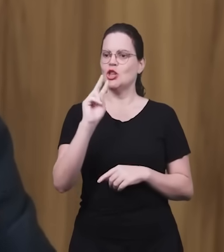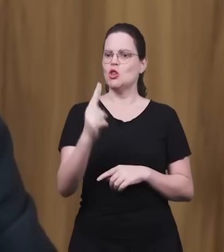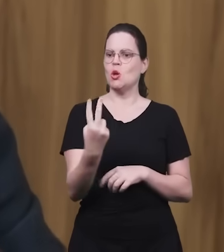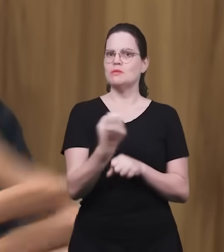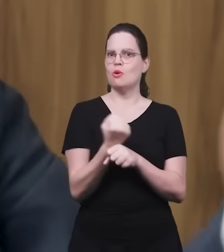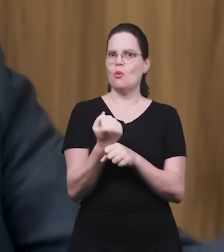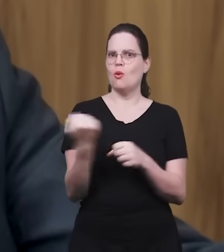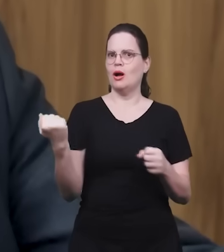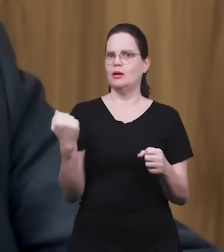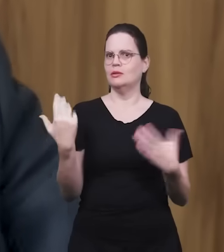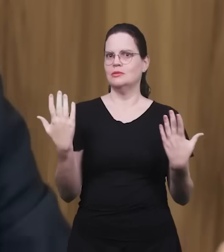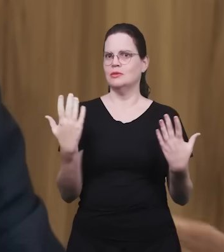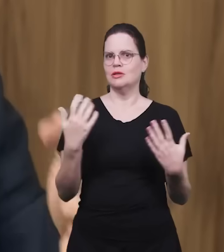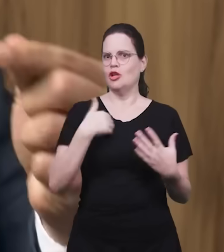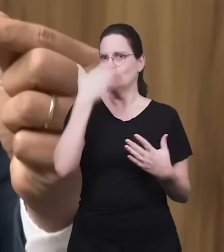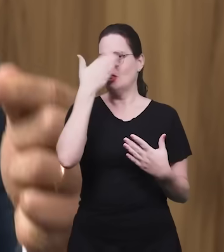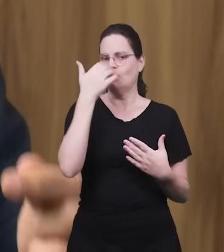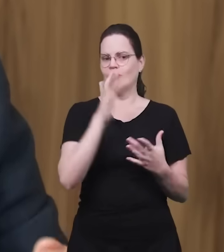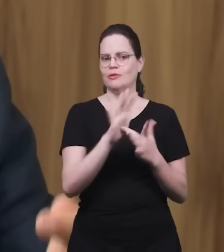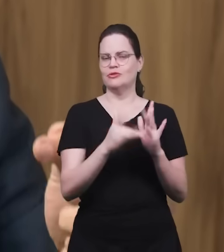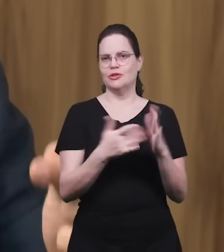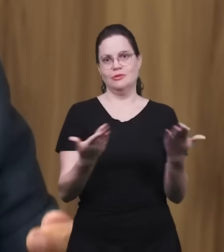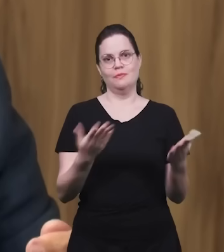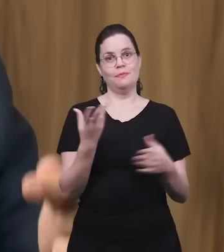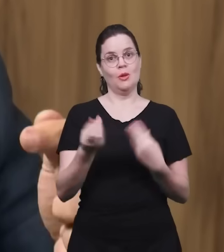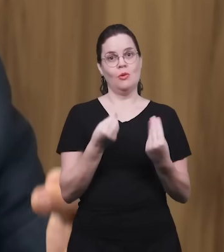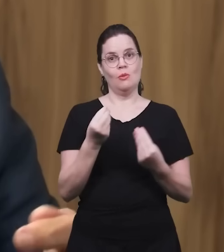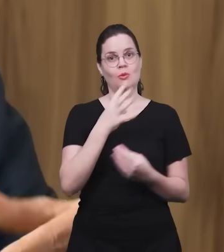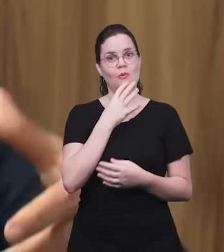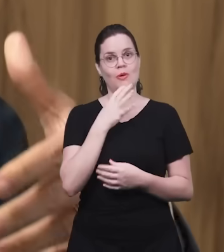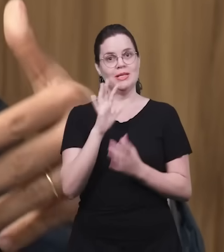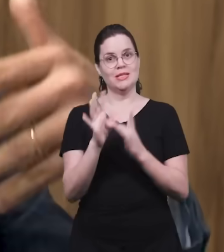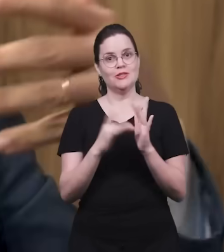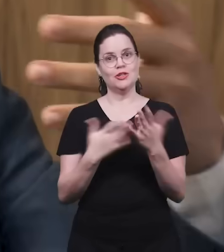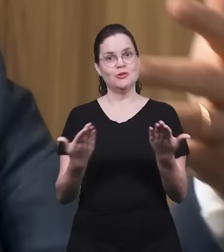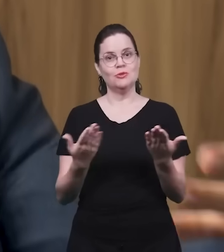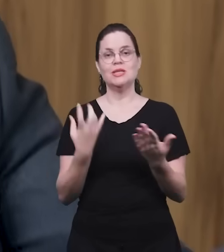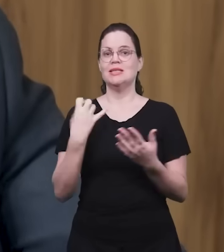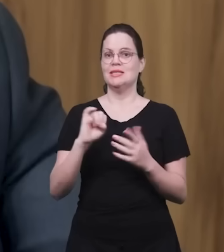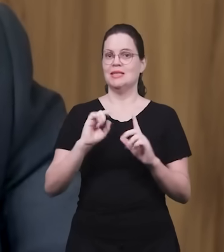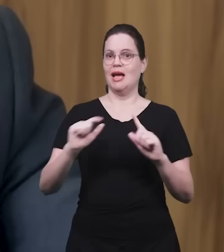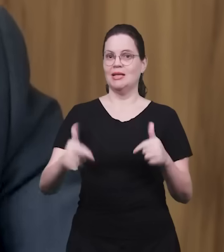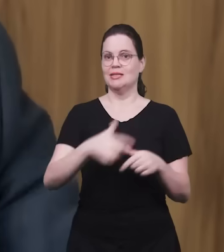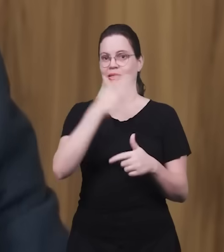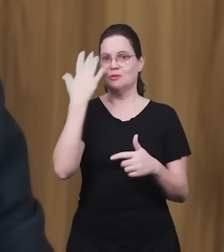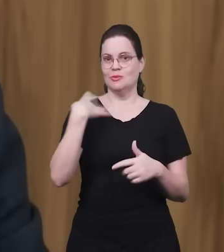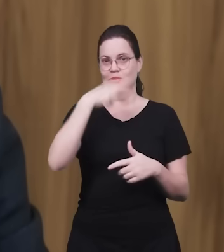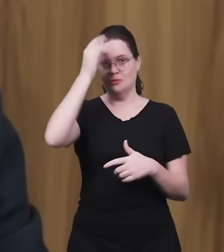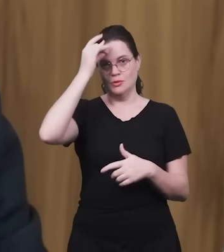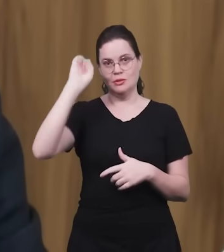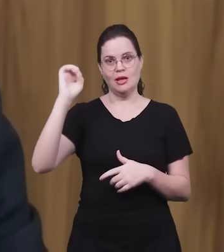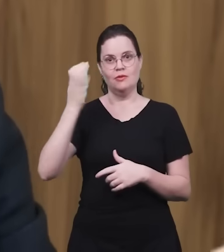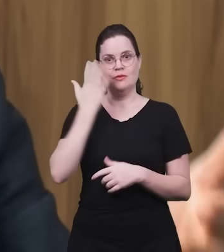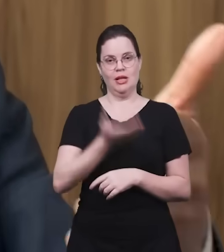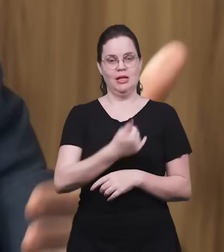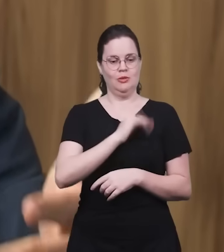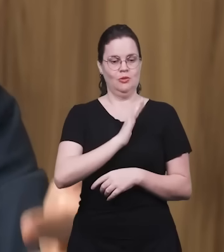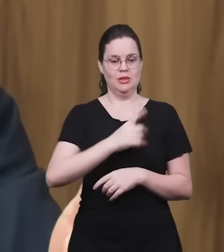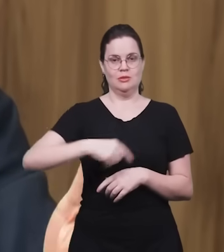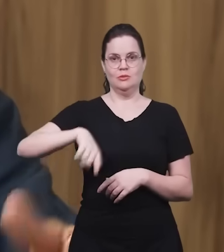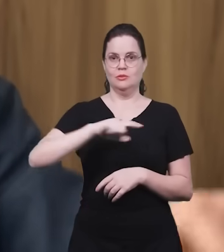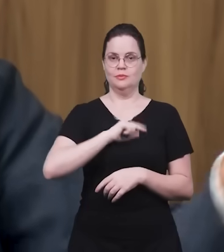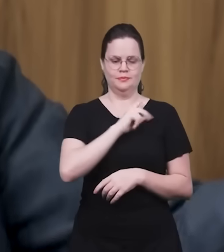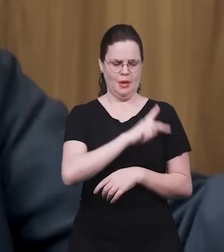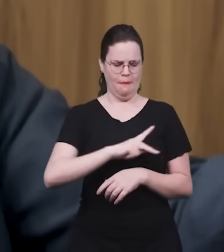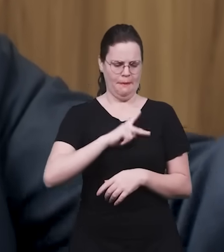do ministério de Jesus como homem. Nós só podemos conhecer Jesus quando o Espírito Santo revela Jesus ao nosso coração. O